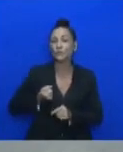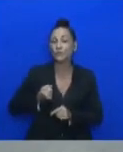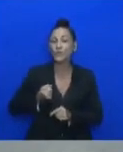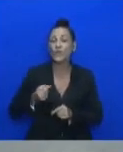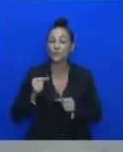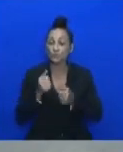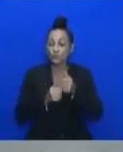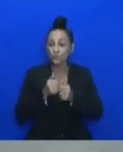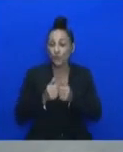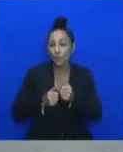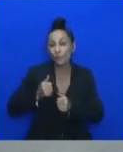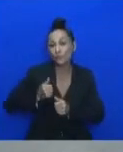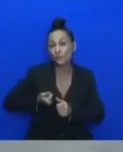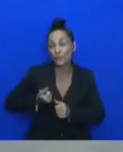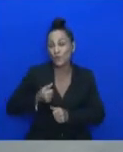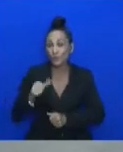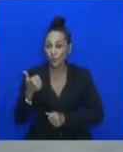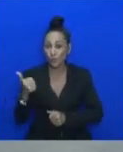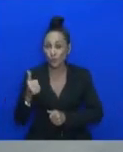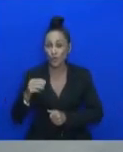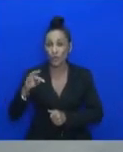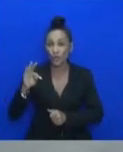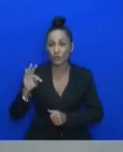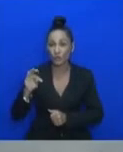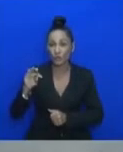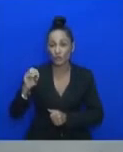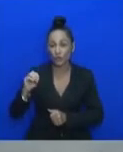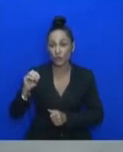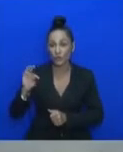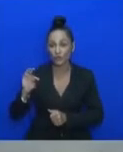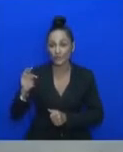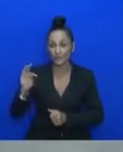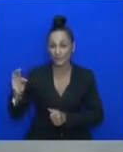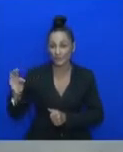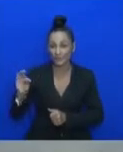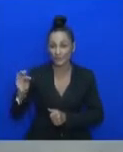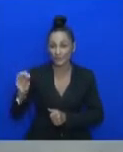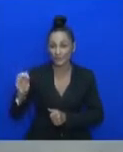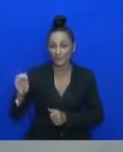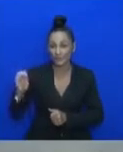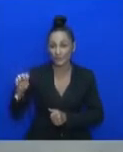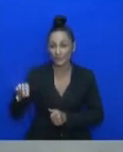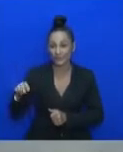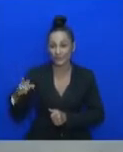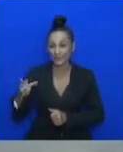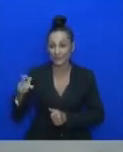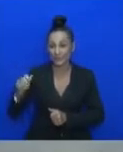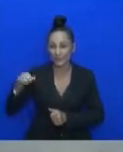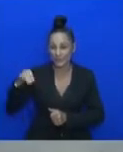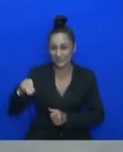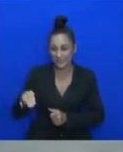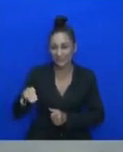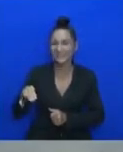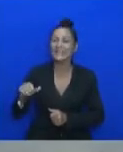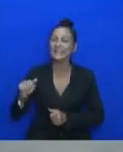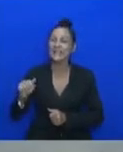referente aos times Tottenham da Inglaterra e Arsenal, também da